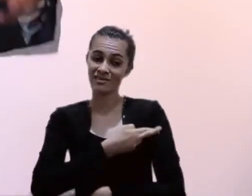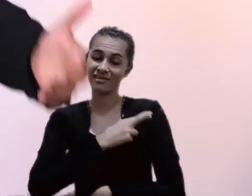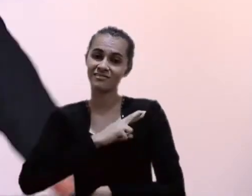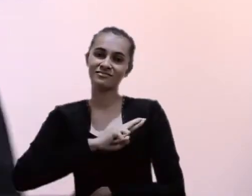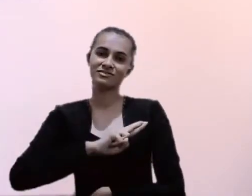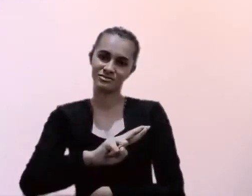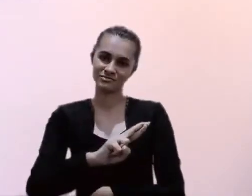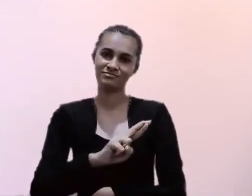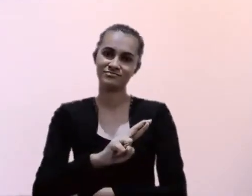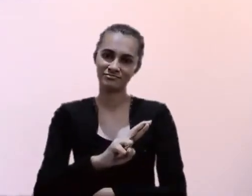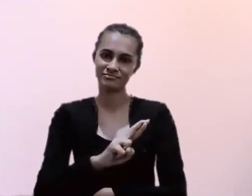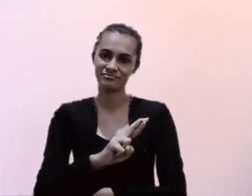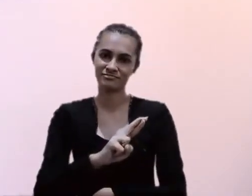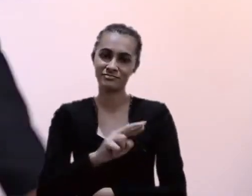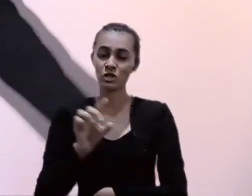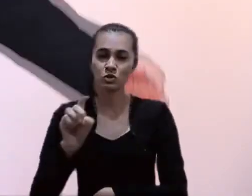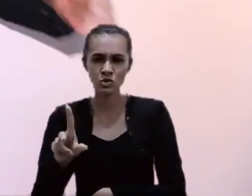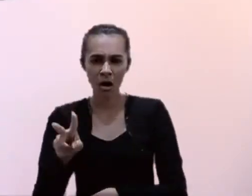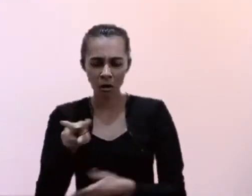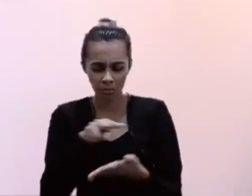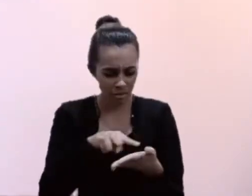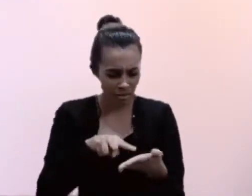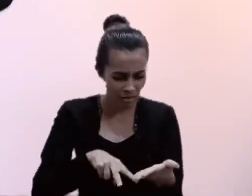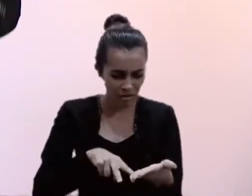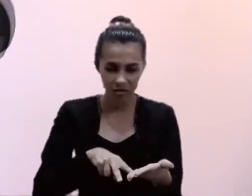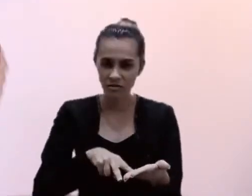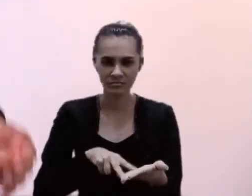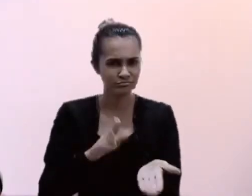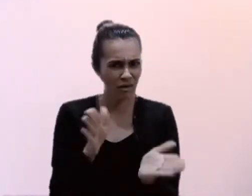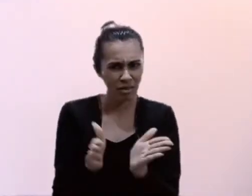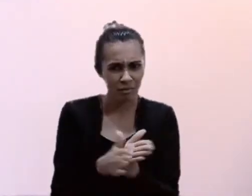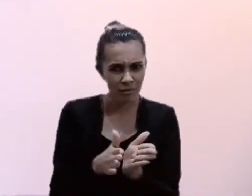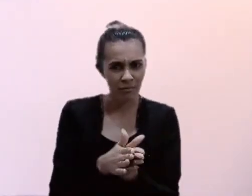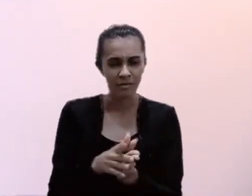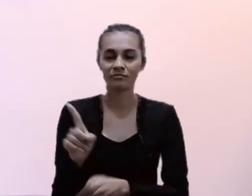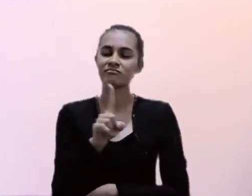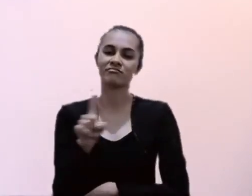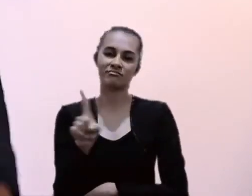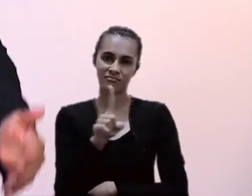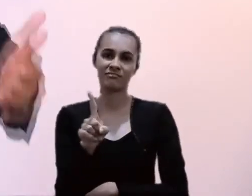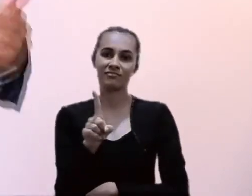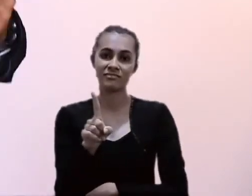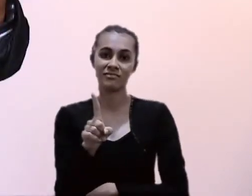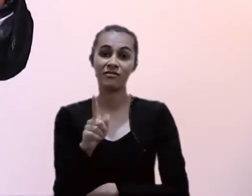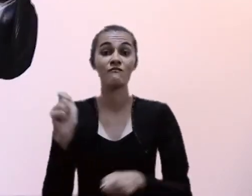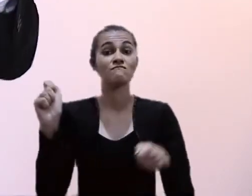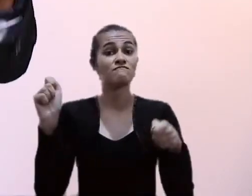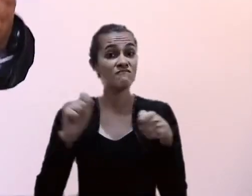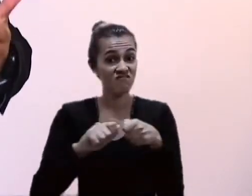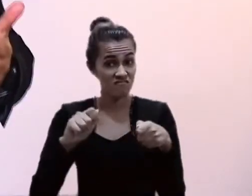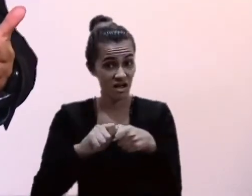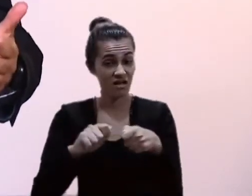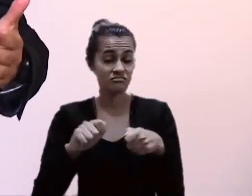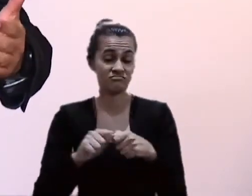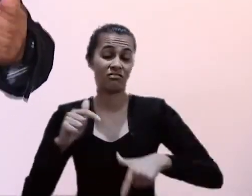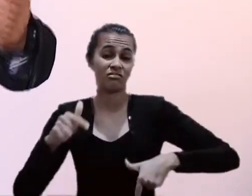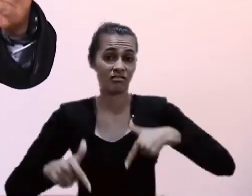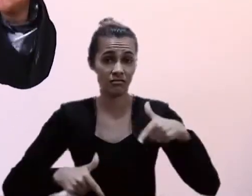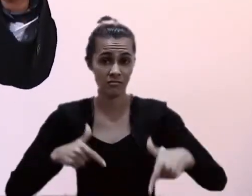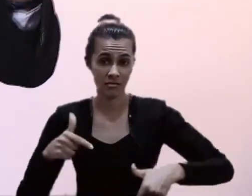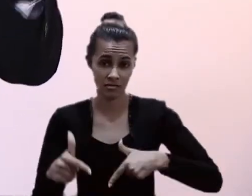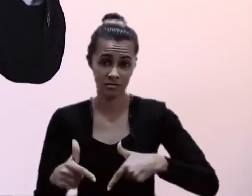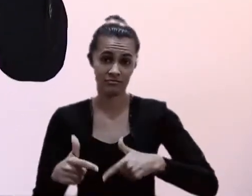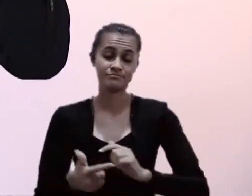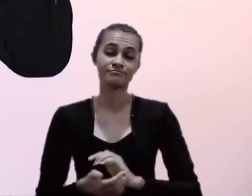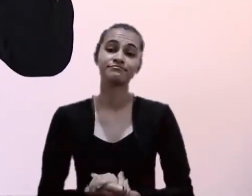apenas teórico. Não pode ser algo apenas de falar, mas deve ser algo de fazer.